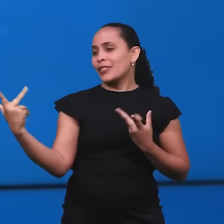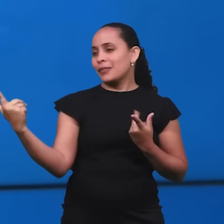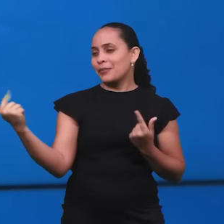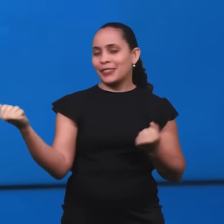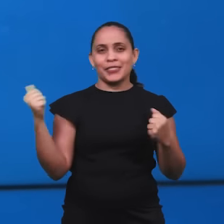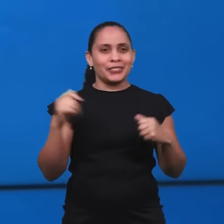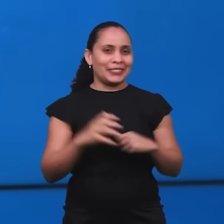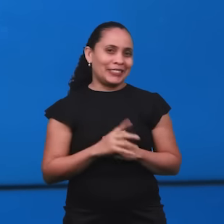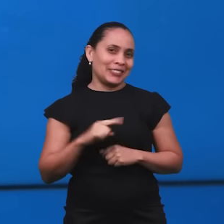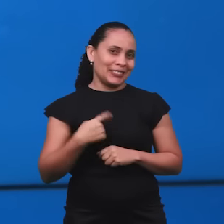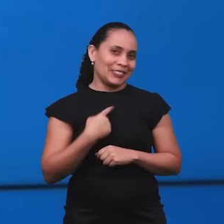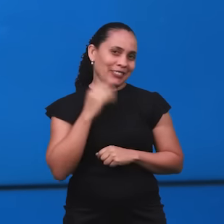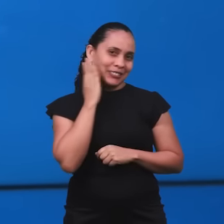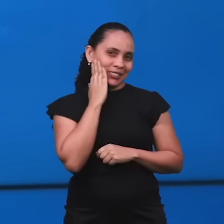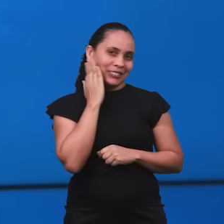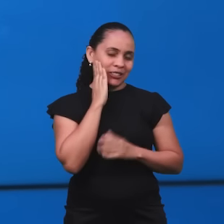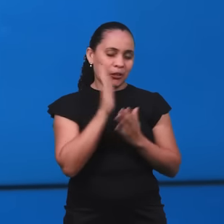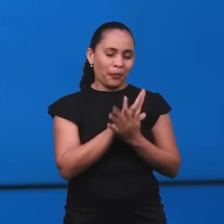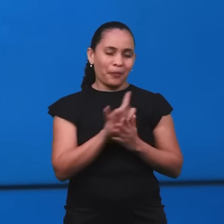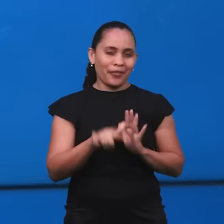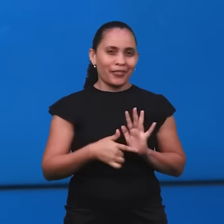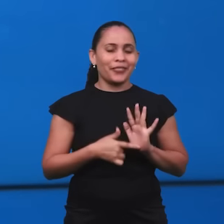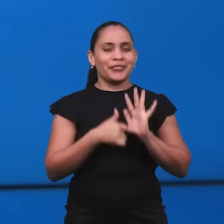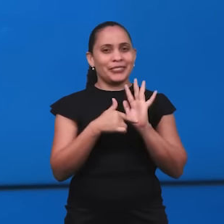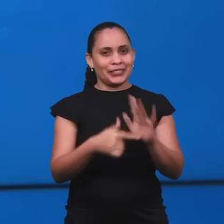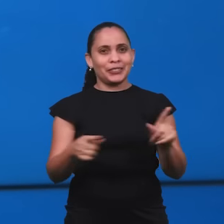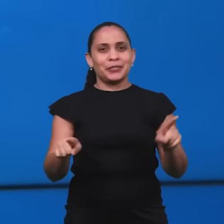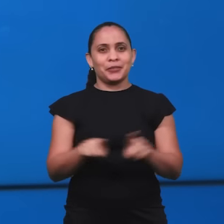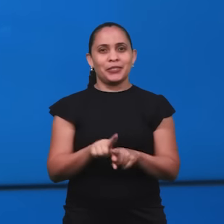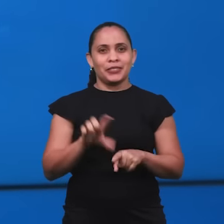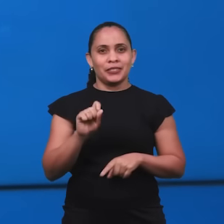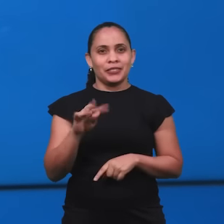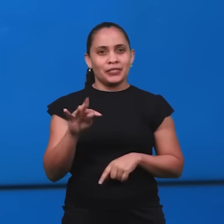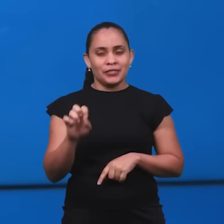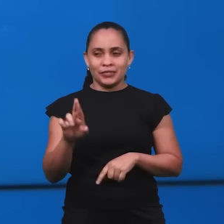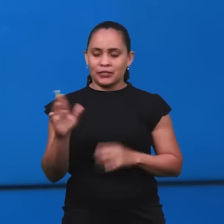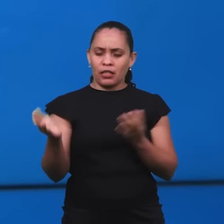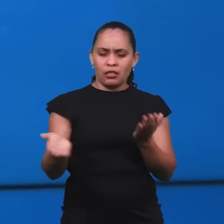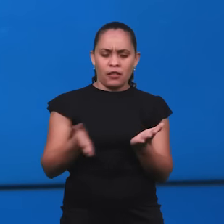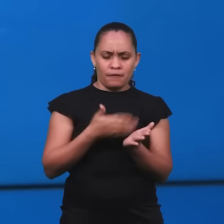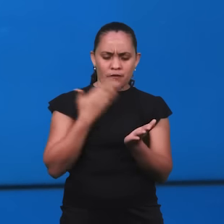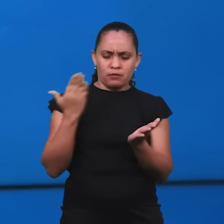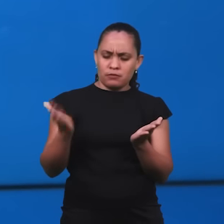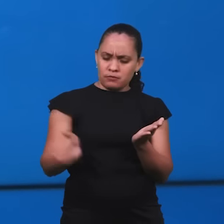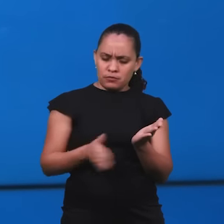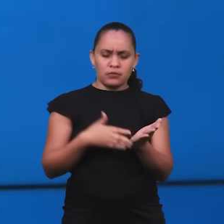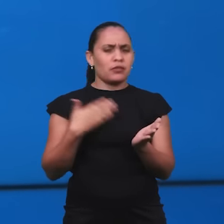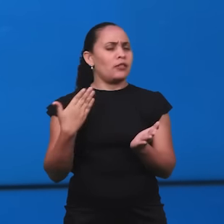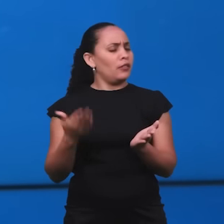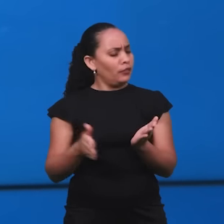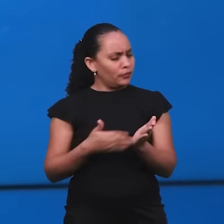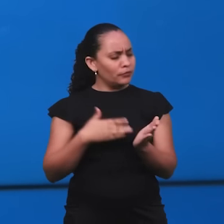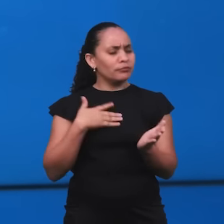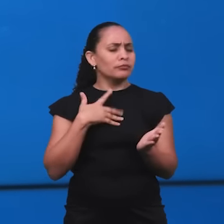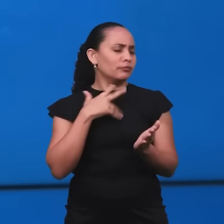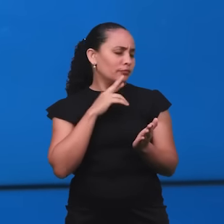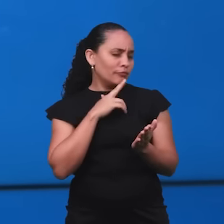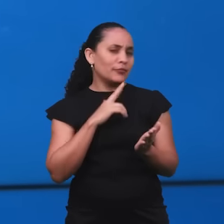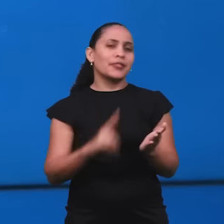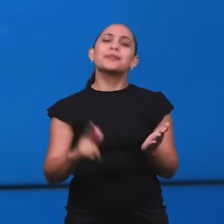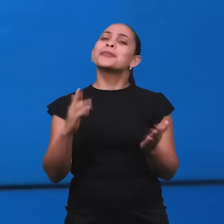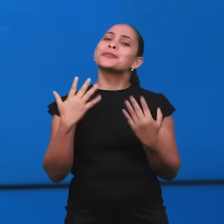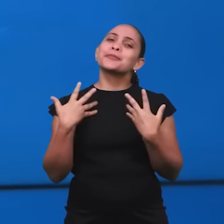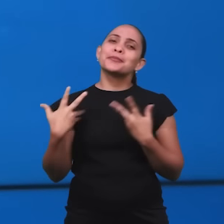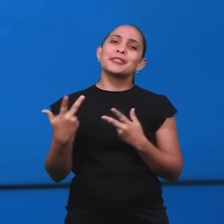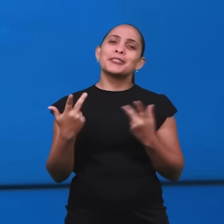gente entender bem a palavra de Deus. E a Esther ali folheando a Bíblia, né? Esther folheando a Bíblia e dando resposta ali de uma forma maravilhosa. Aliás,